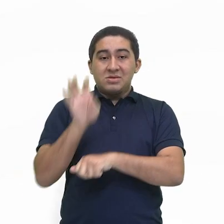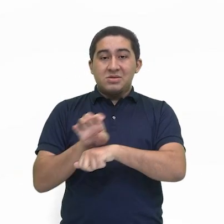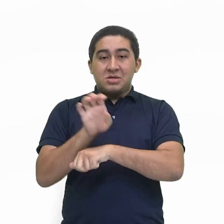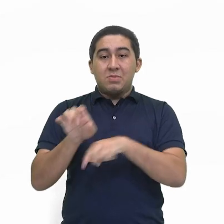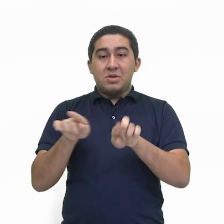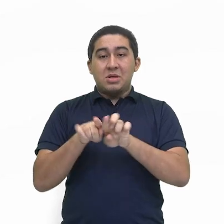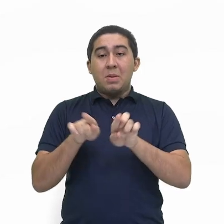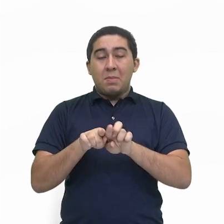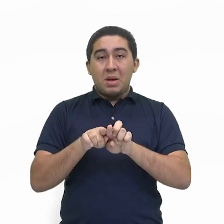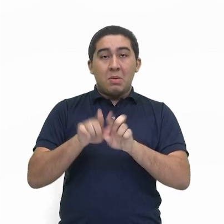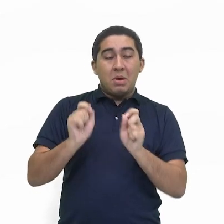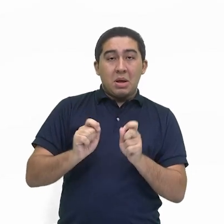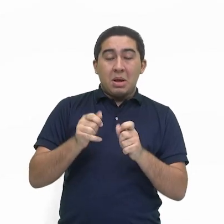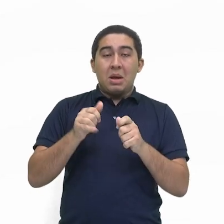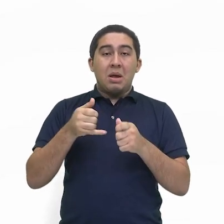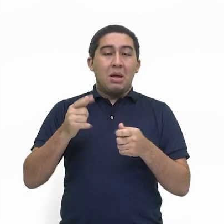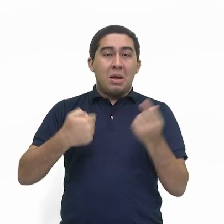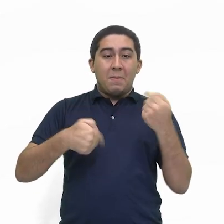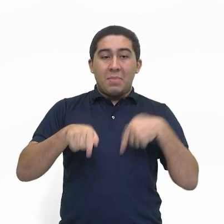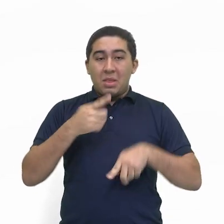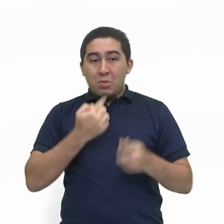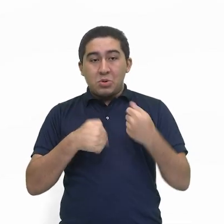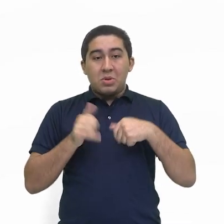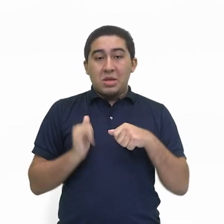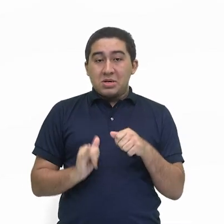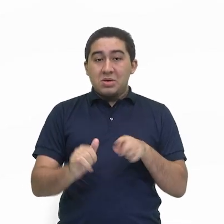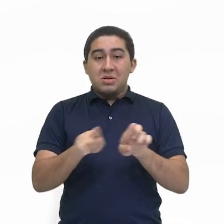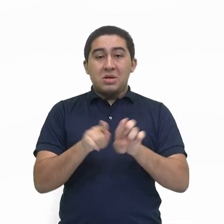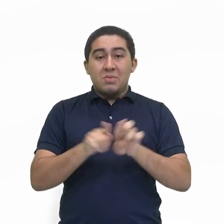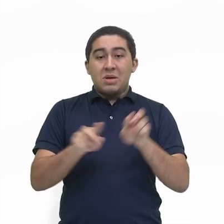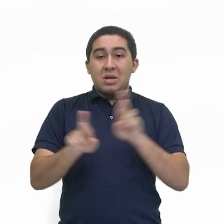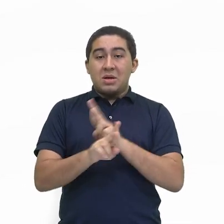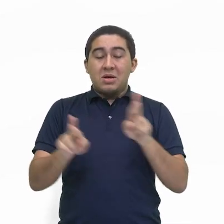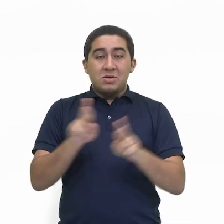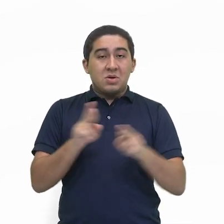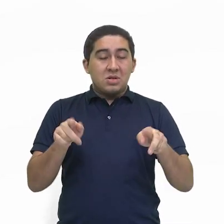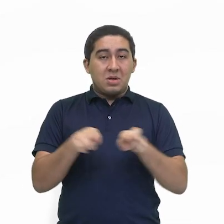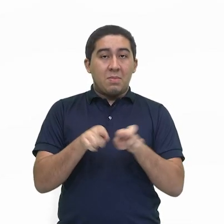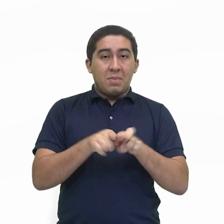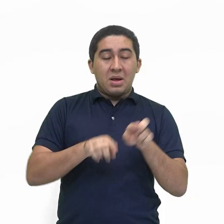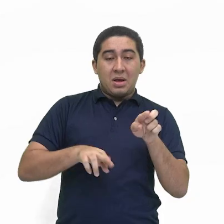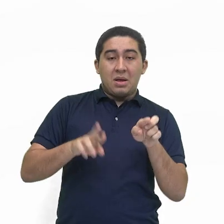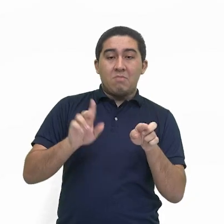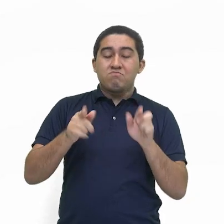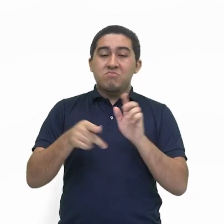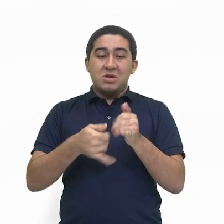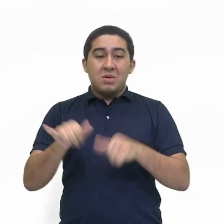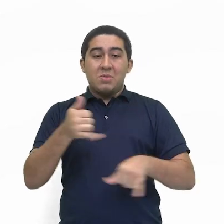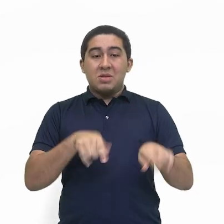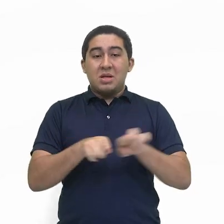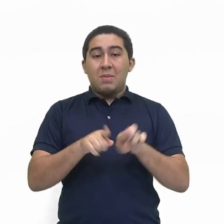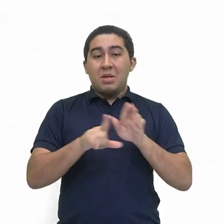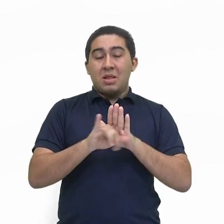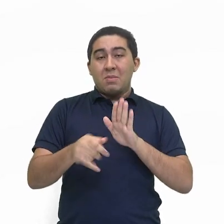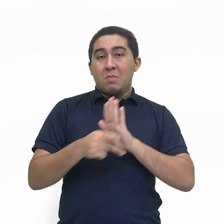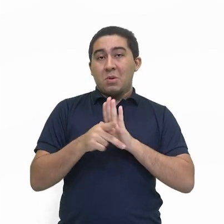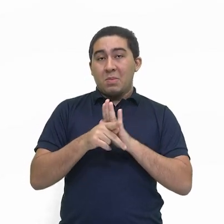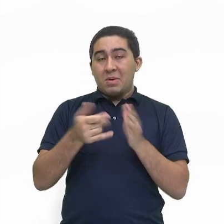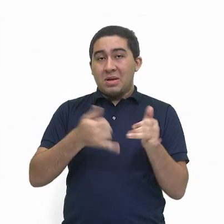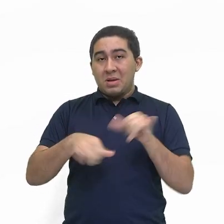metabolismo energético, ligações e reações químicas, leis ponderais e